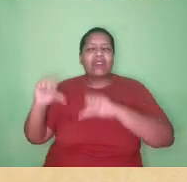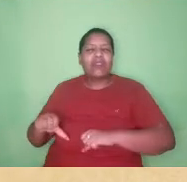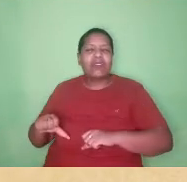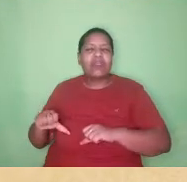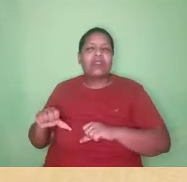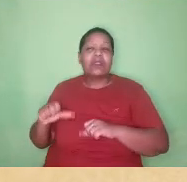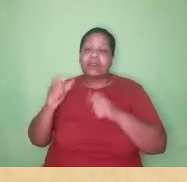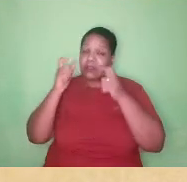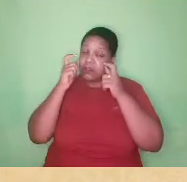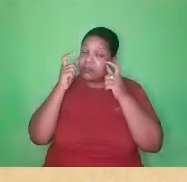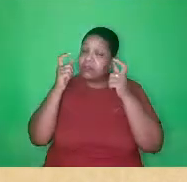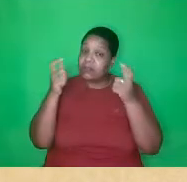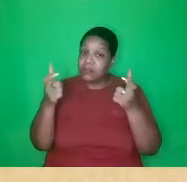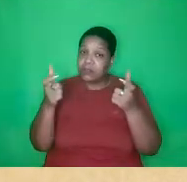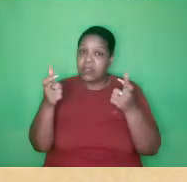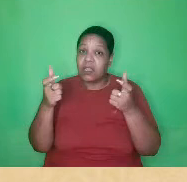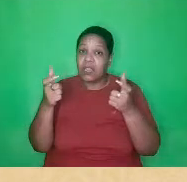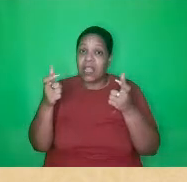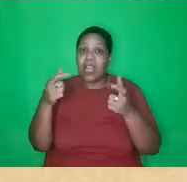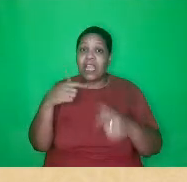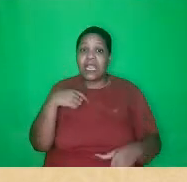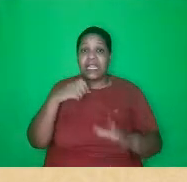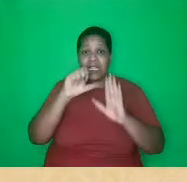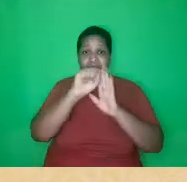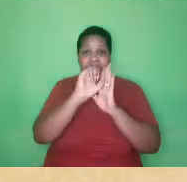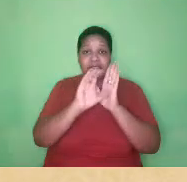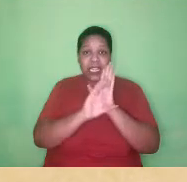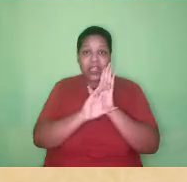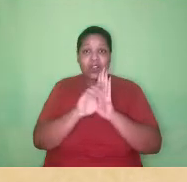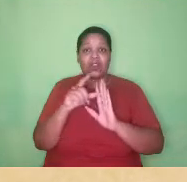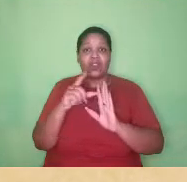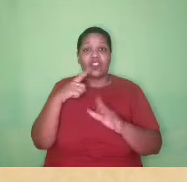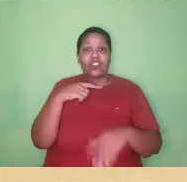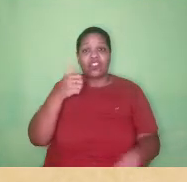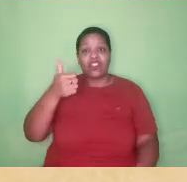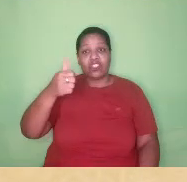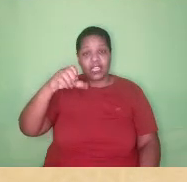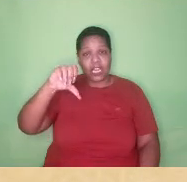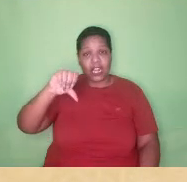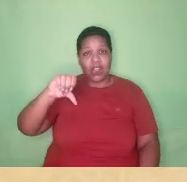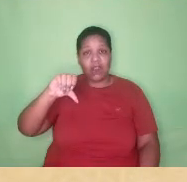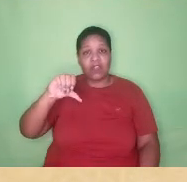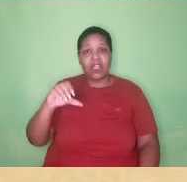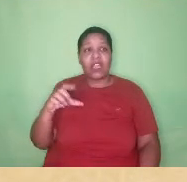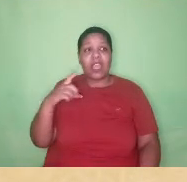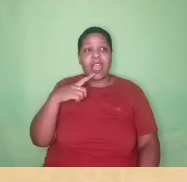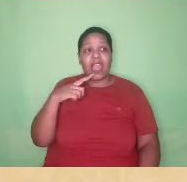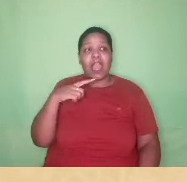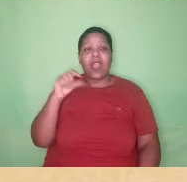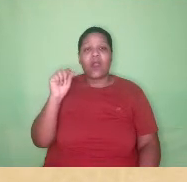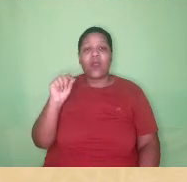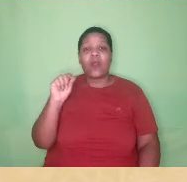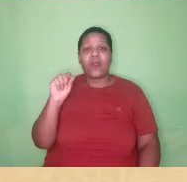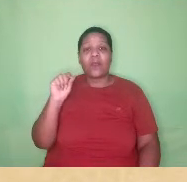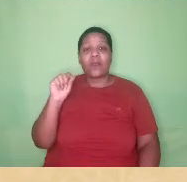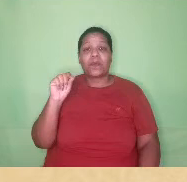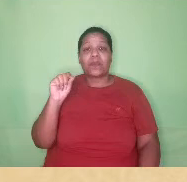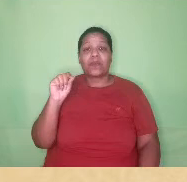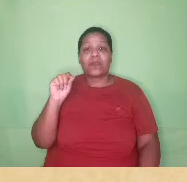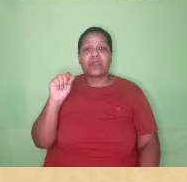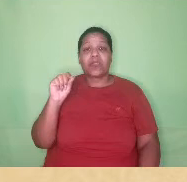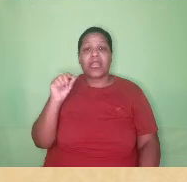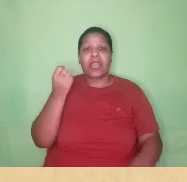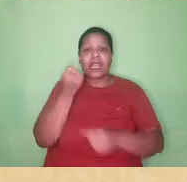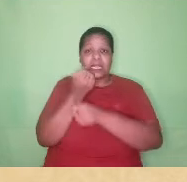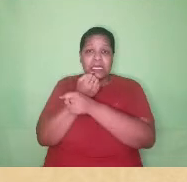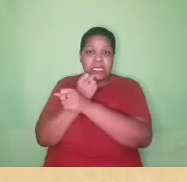porque, para o século XIX, para o período da escravidão, crioulo era tão somente o escravizado